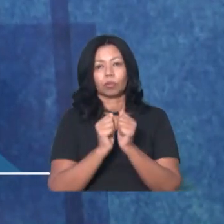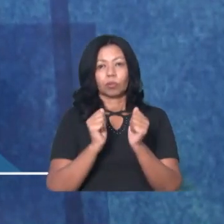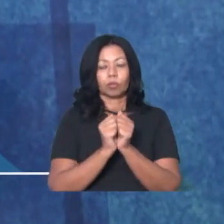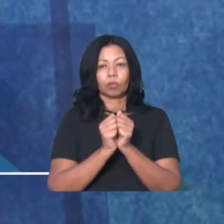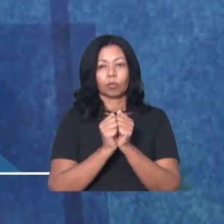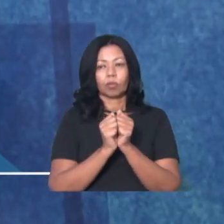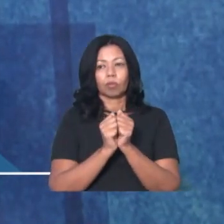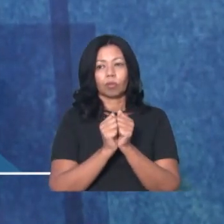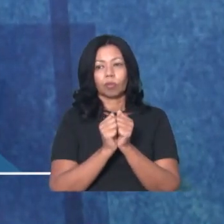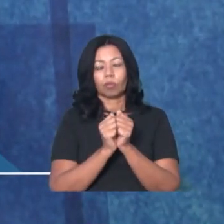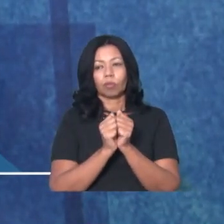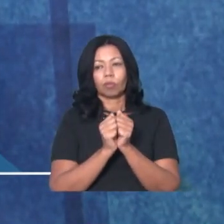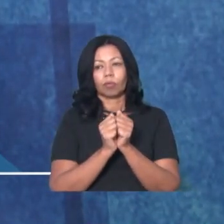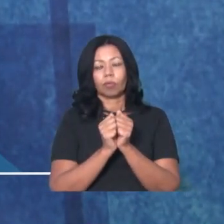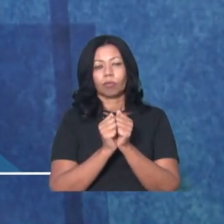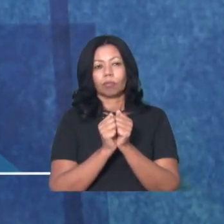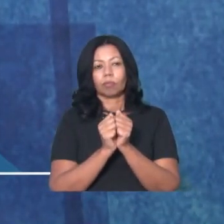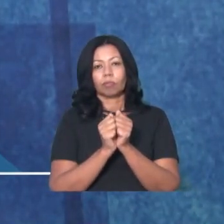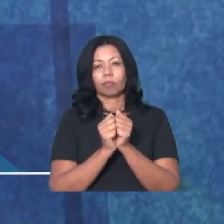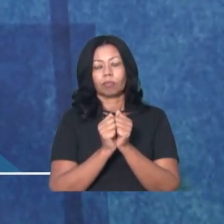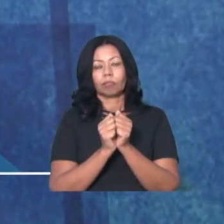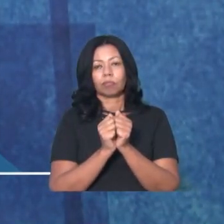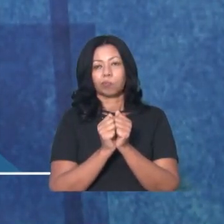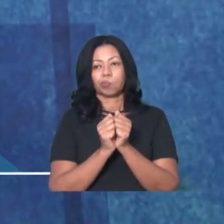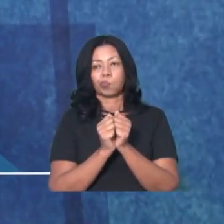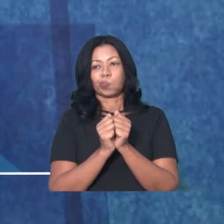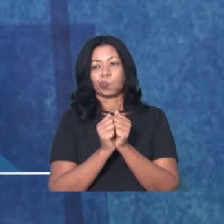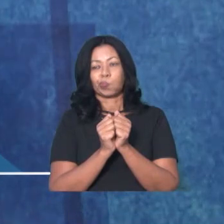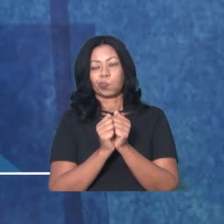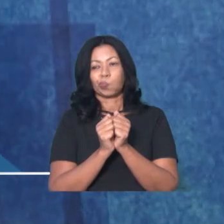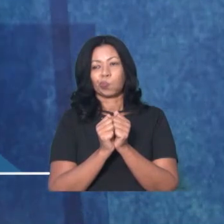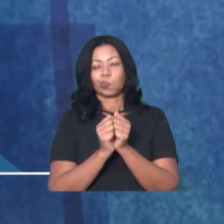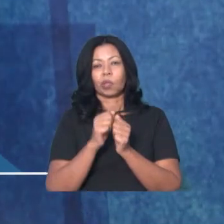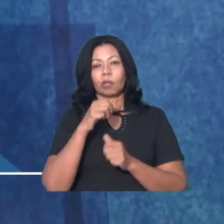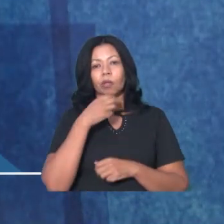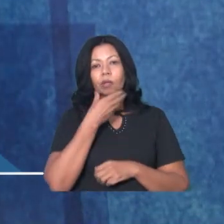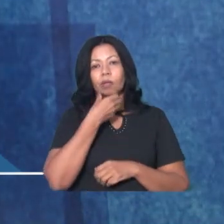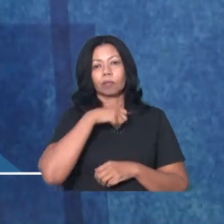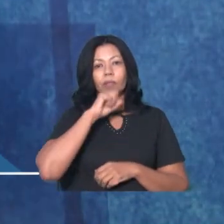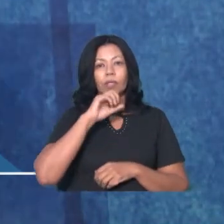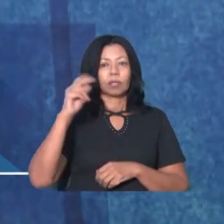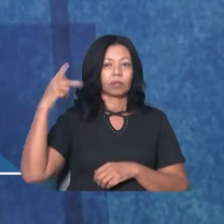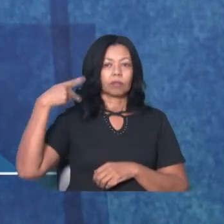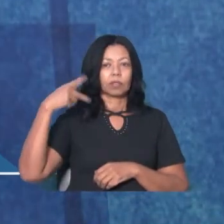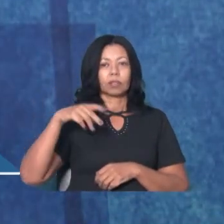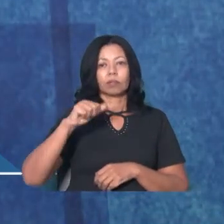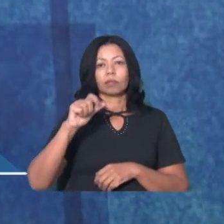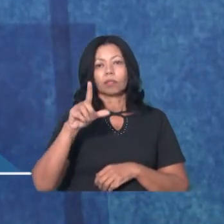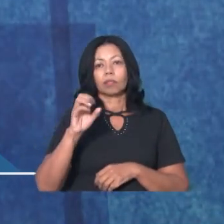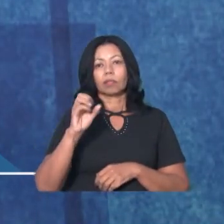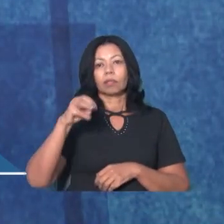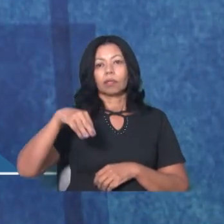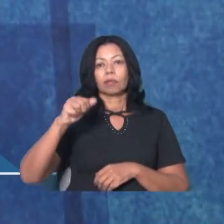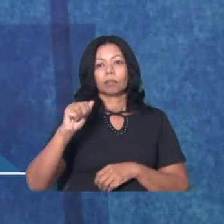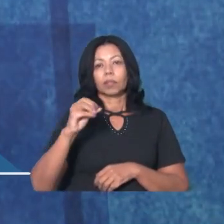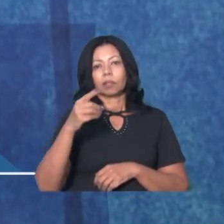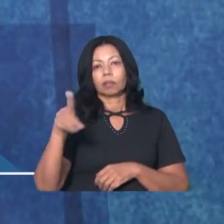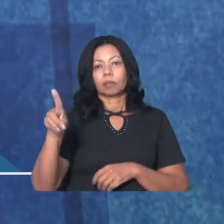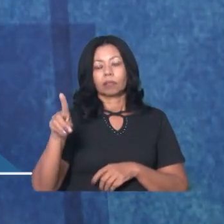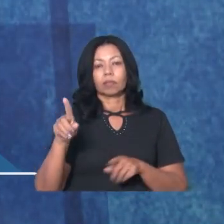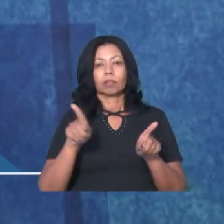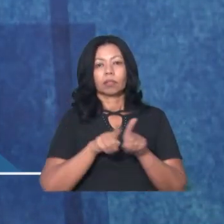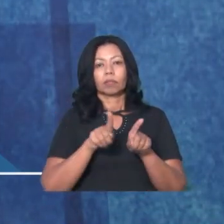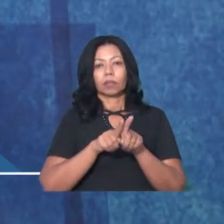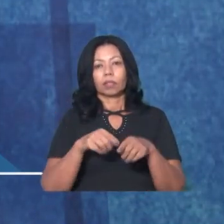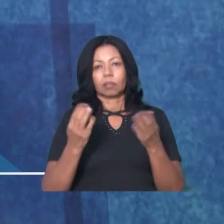o, infelizmente, que faleceu José Roberto Azzolini, que é o pai do vereador Alemão, e fizemos agora também com a